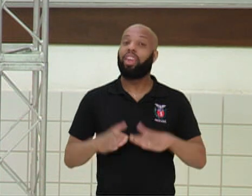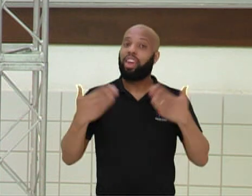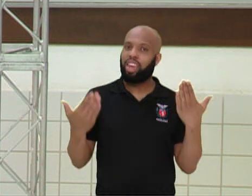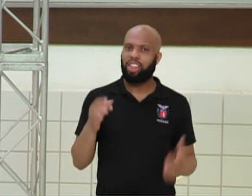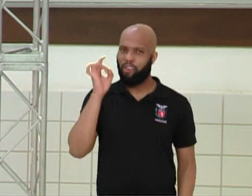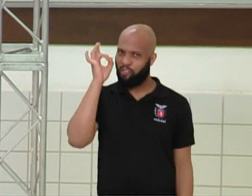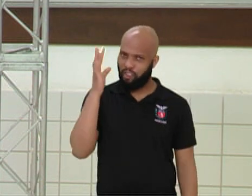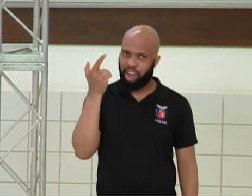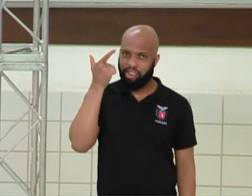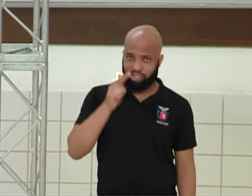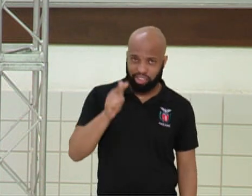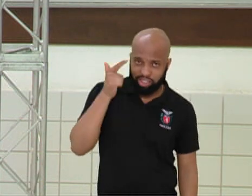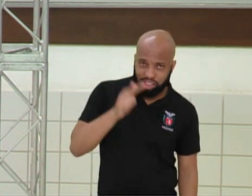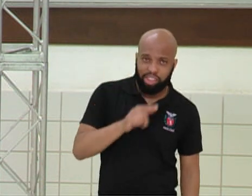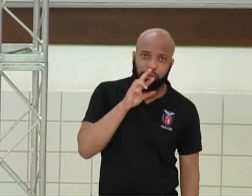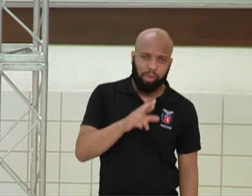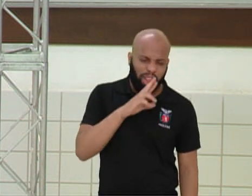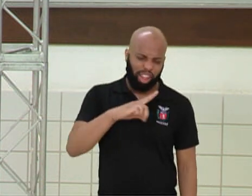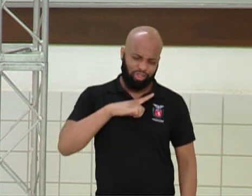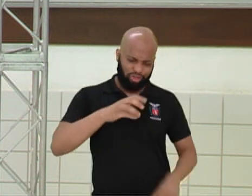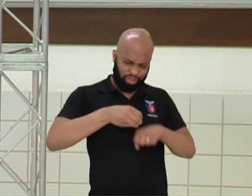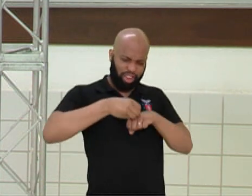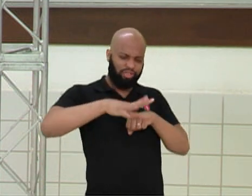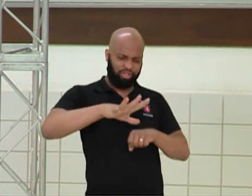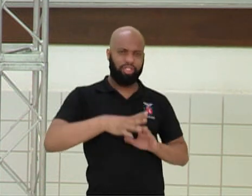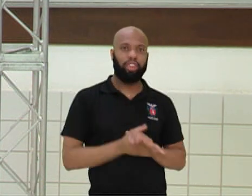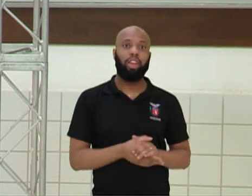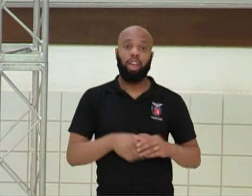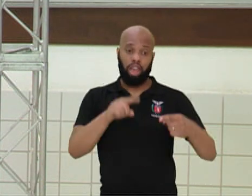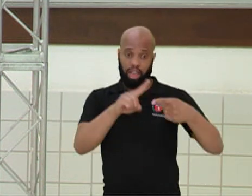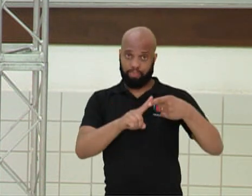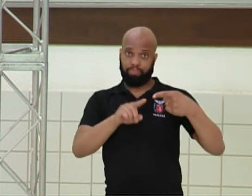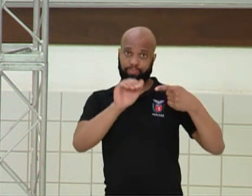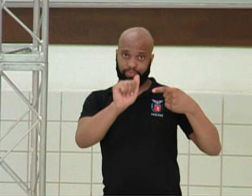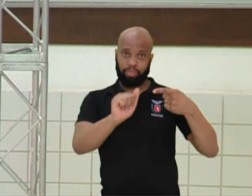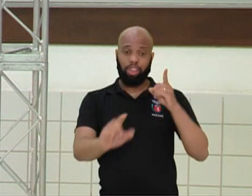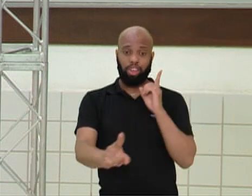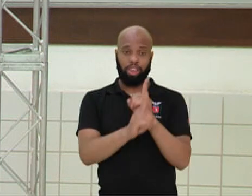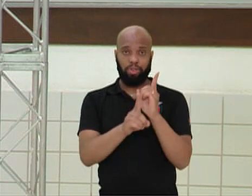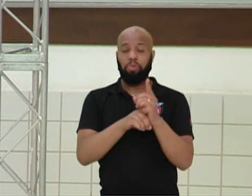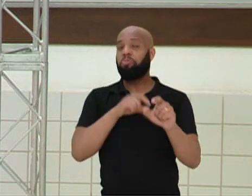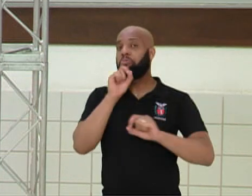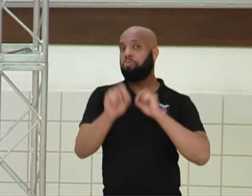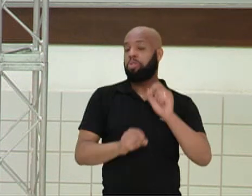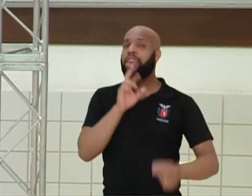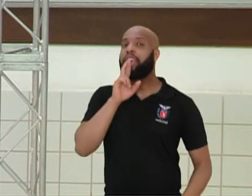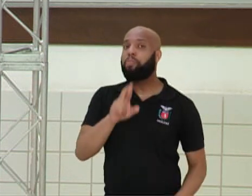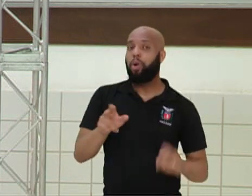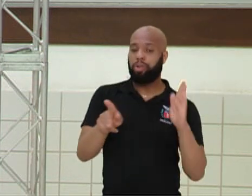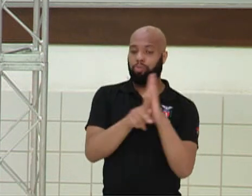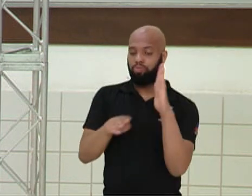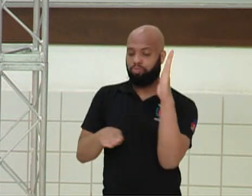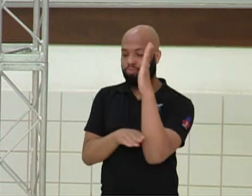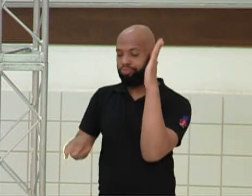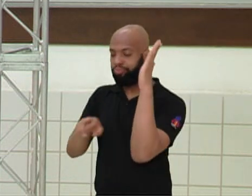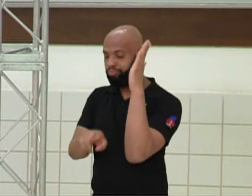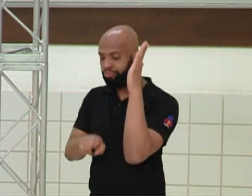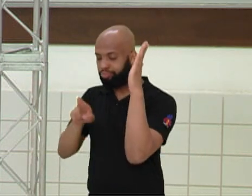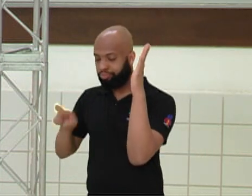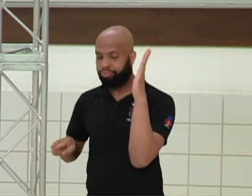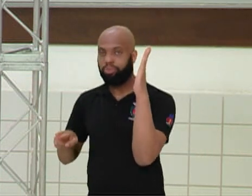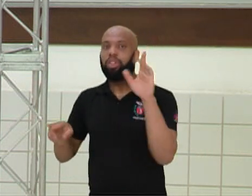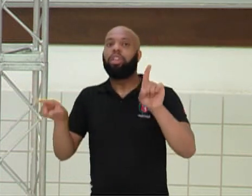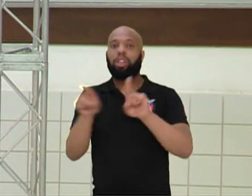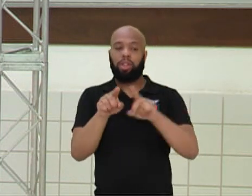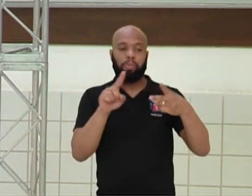E aí, ficou fácil com as dicas? No item A, calcular as raízes, né? E no item B, uso o item A para dizer qual é as